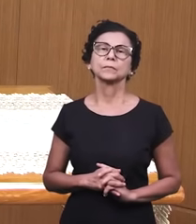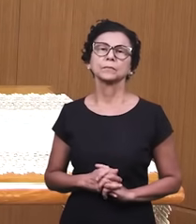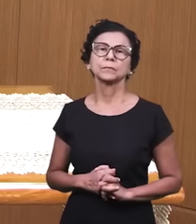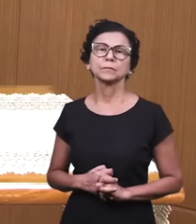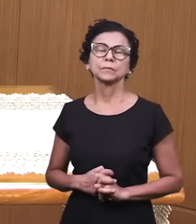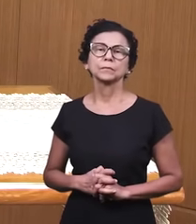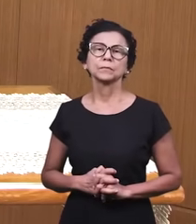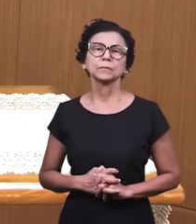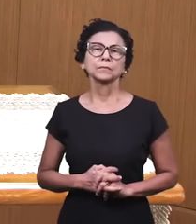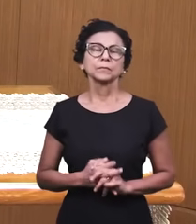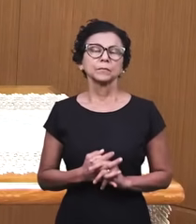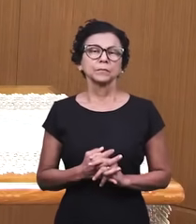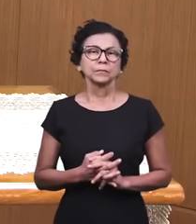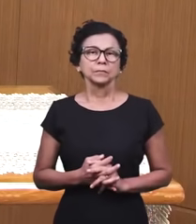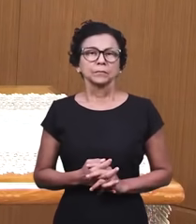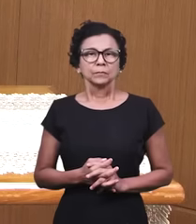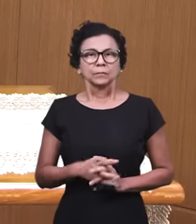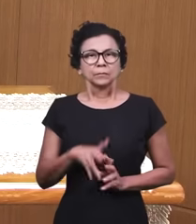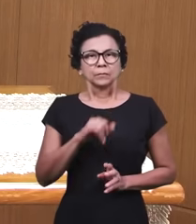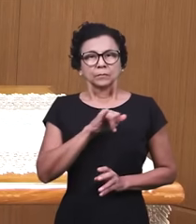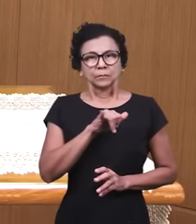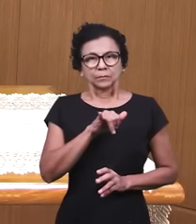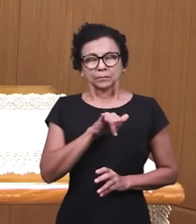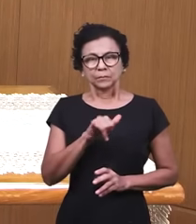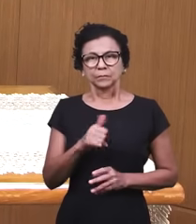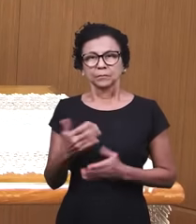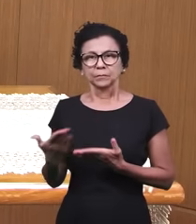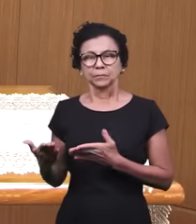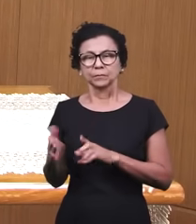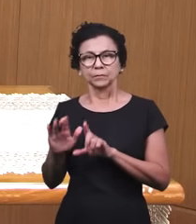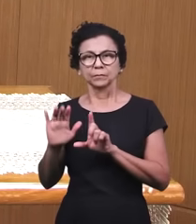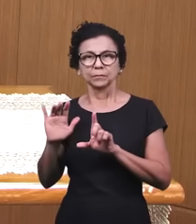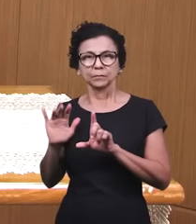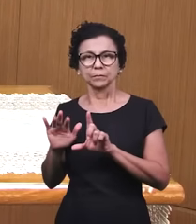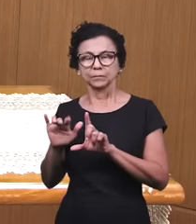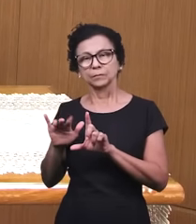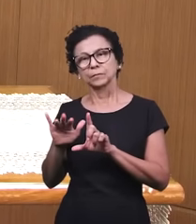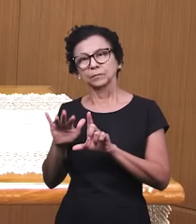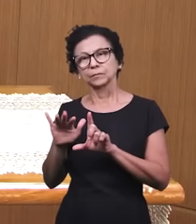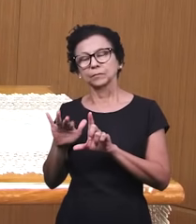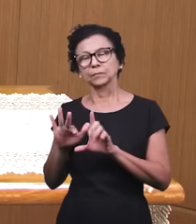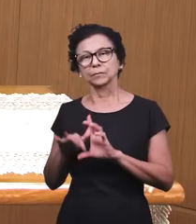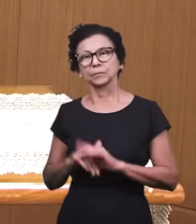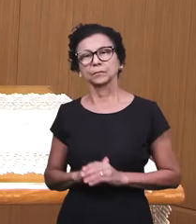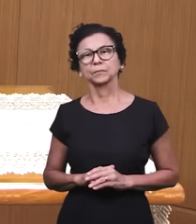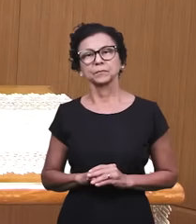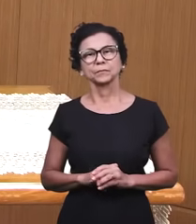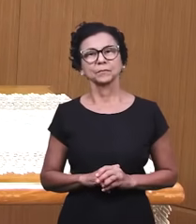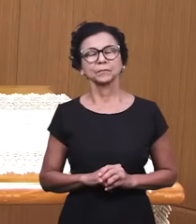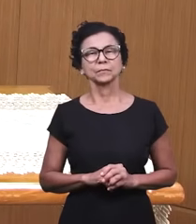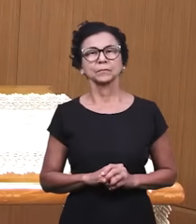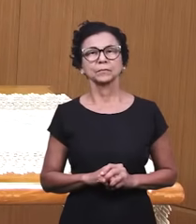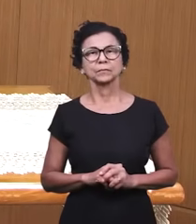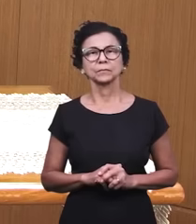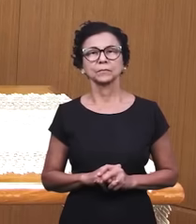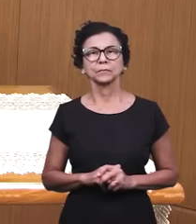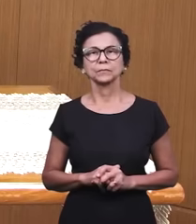deixar aqui nos QR Codes que estão ao nosso lado esquerdo, embaixo na tela,